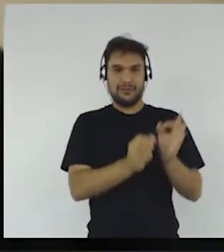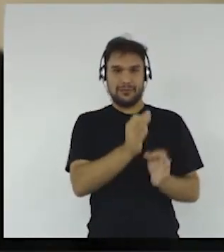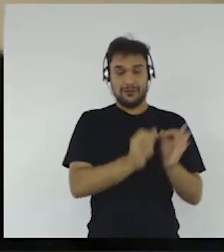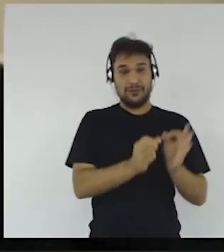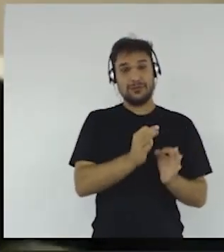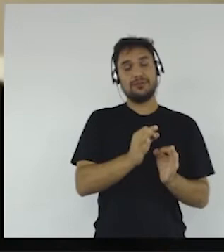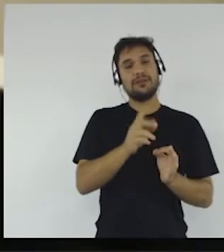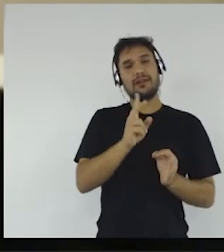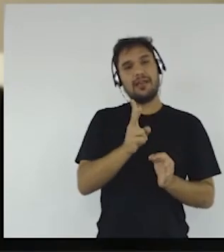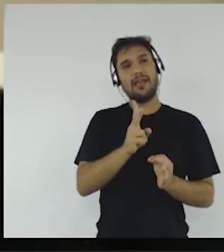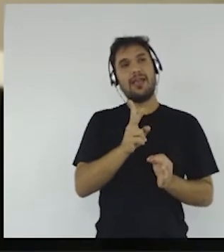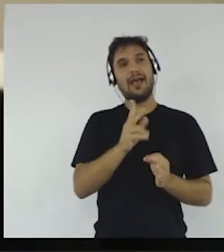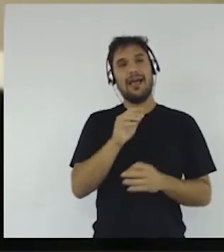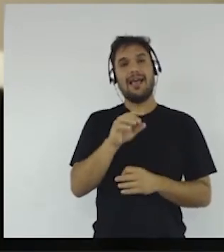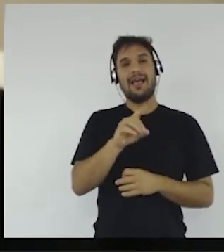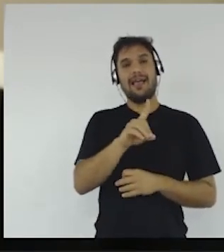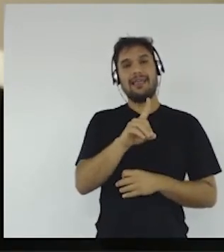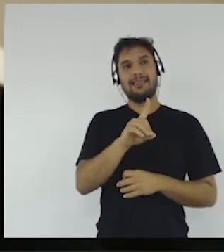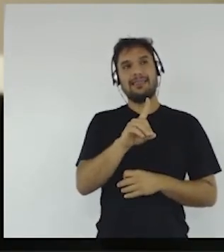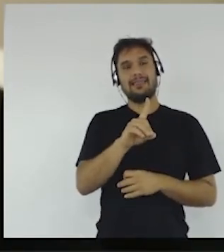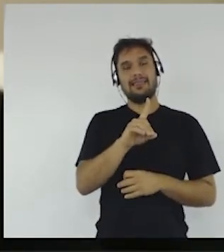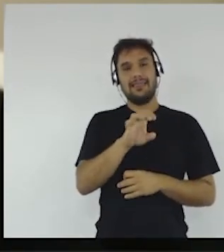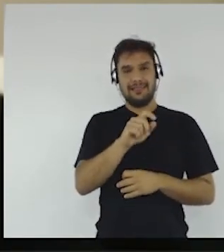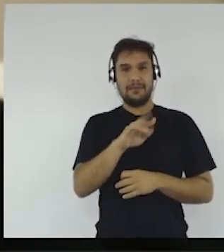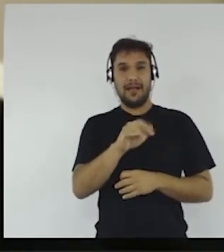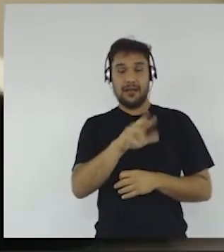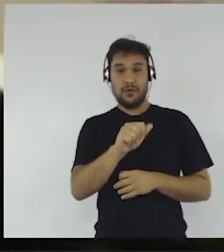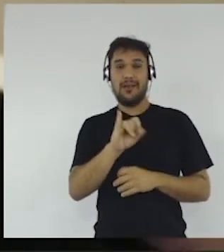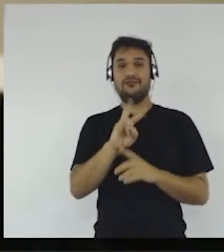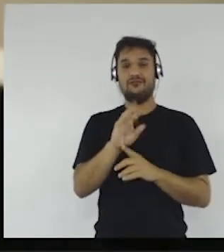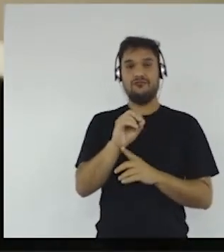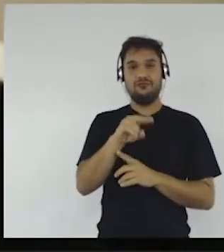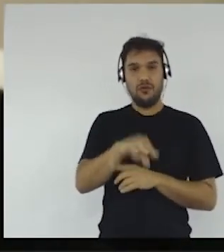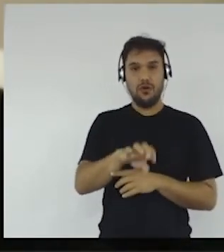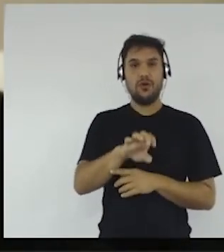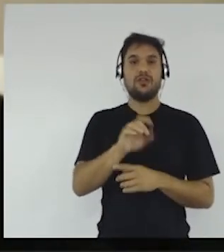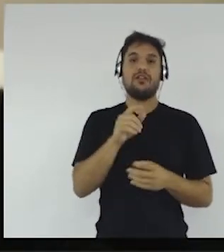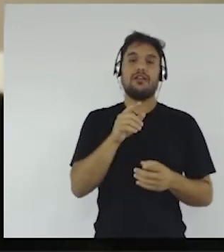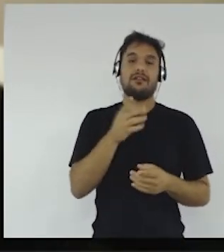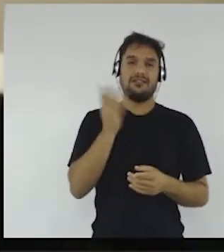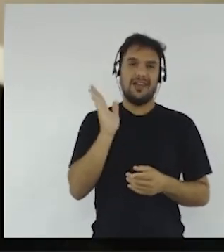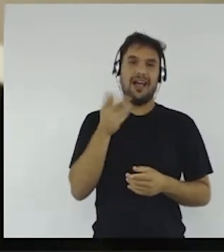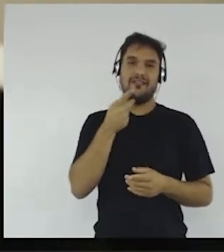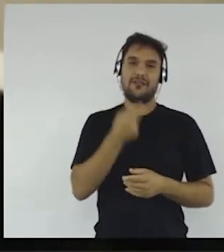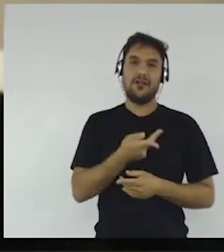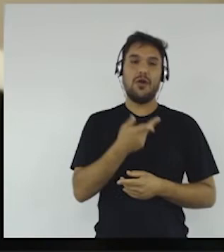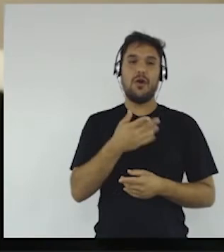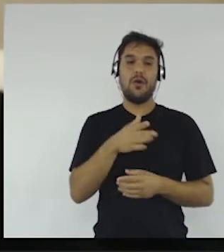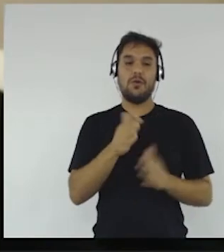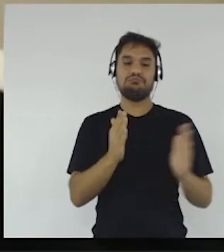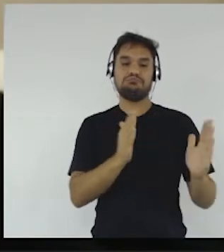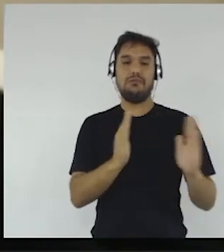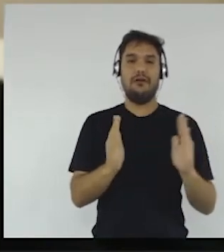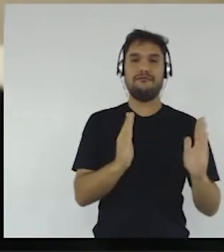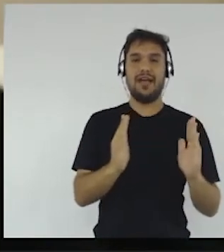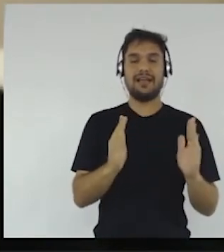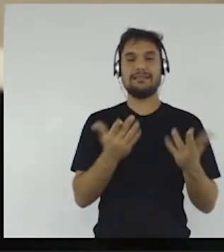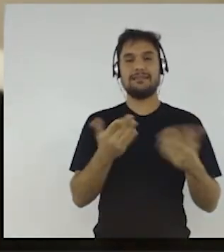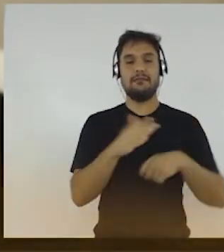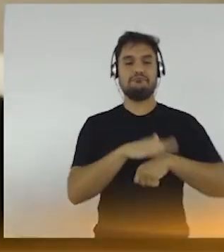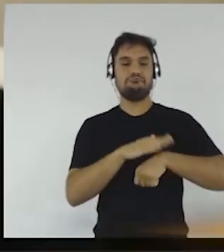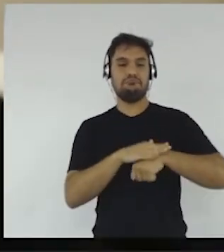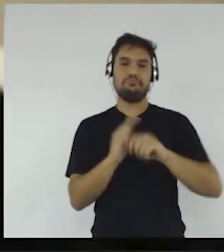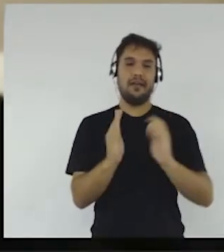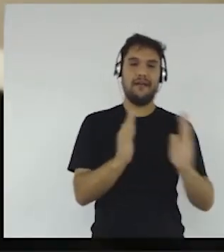foi agasalhada pela desembargadora Ivone Ferreira Caetano, foi essa fase amadurecida,